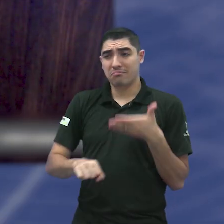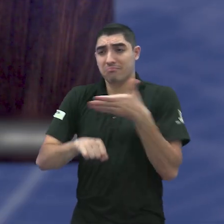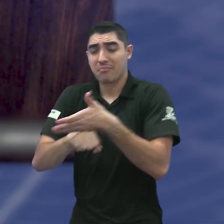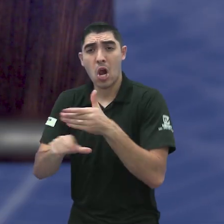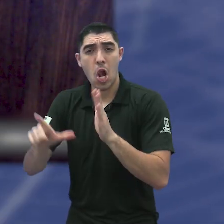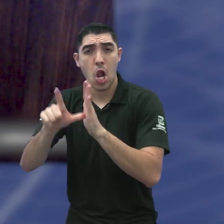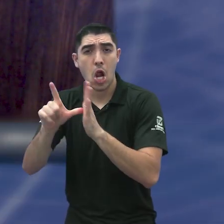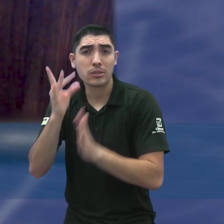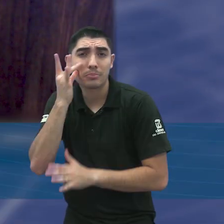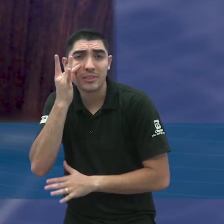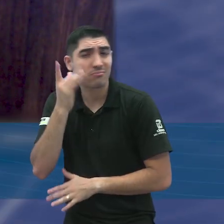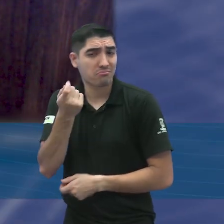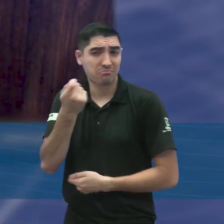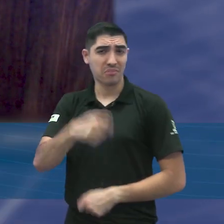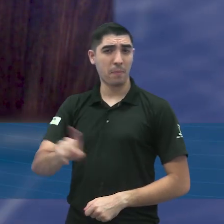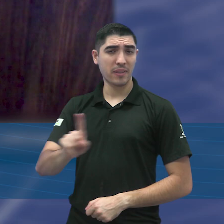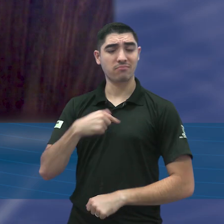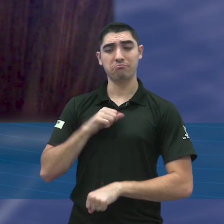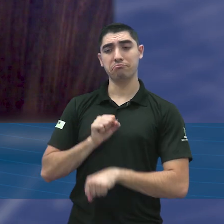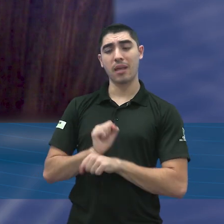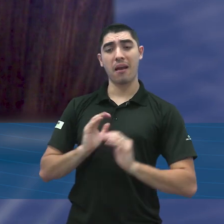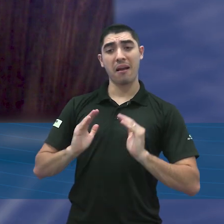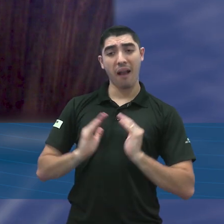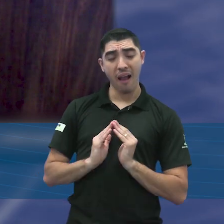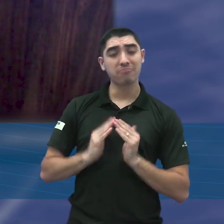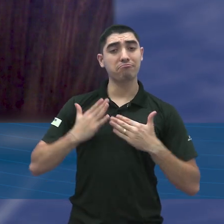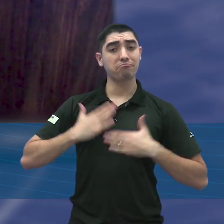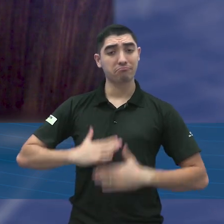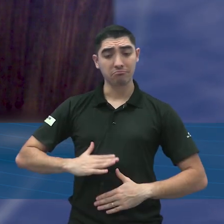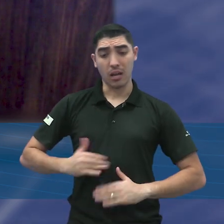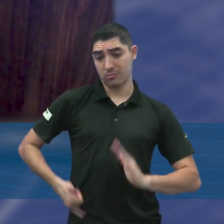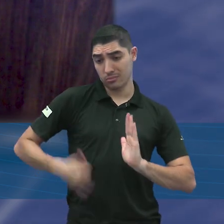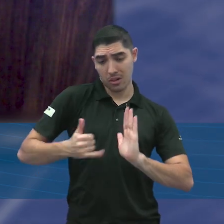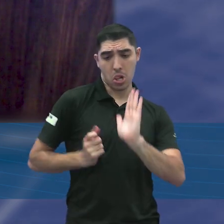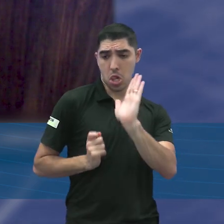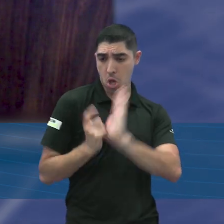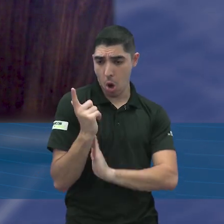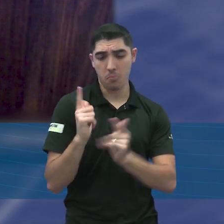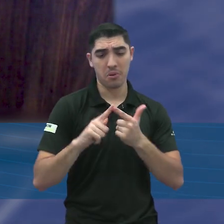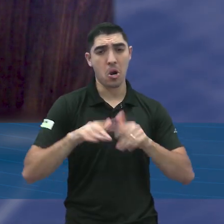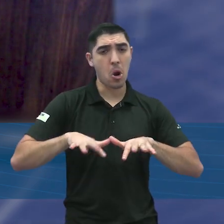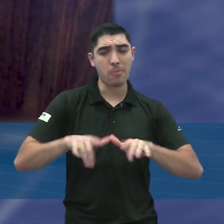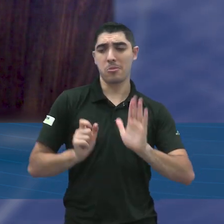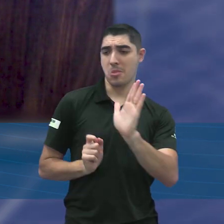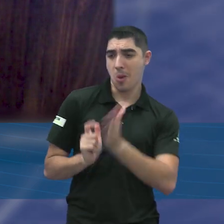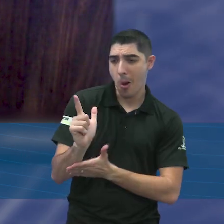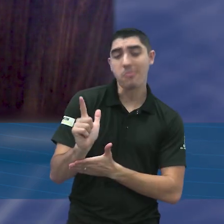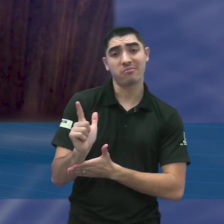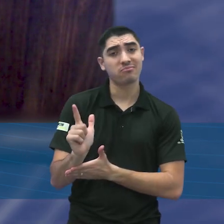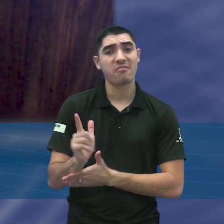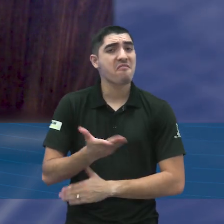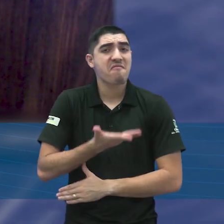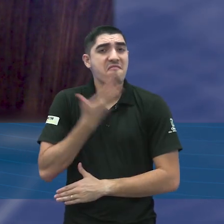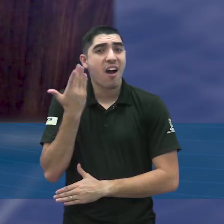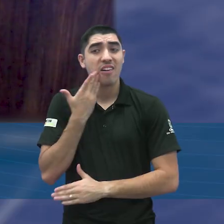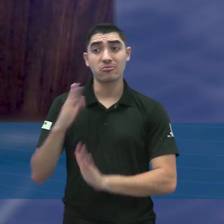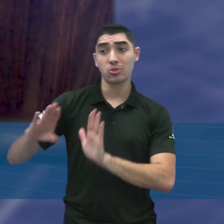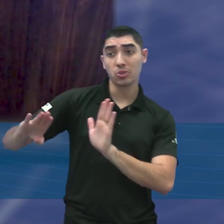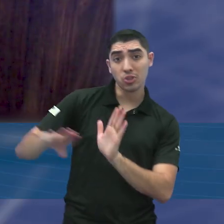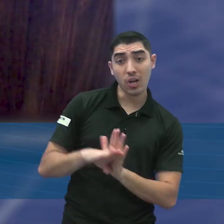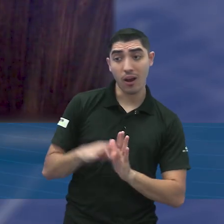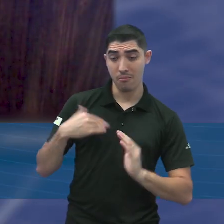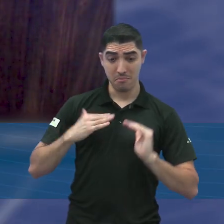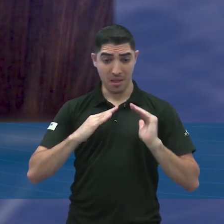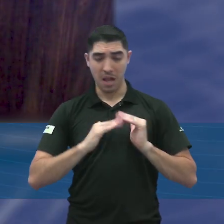física para adquirirem produtos, mas de comprarem diretamente via celular, via computador. Essa cultura de compra